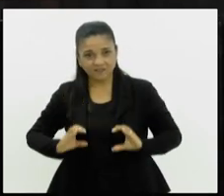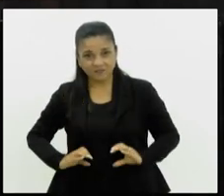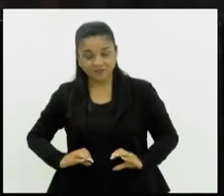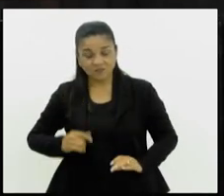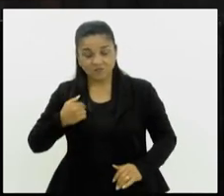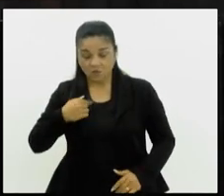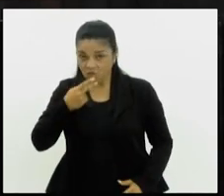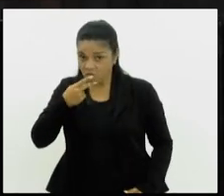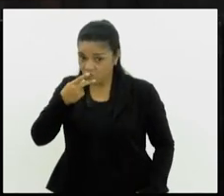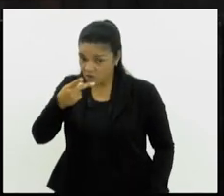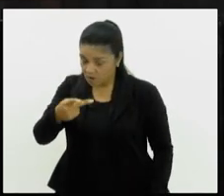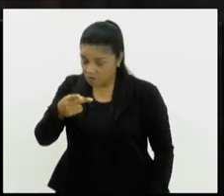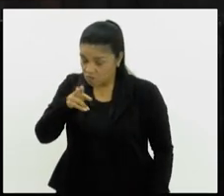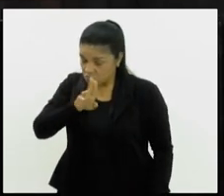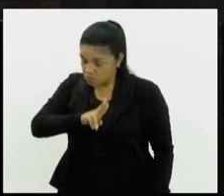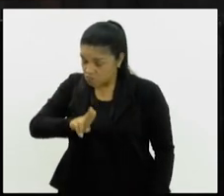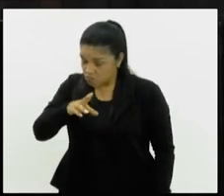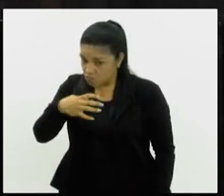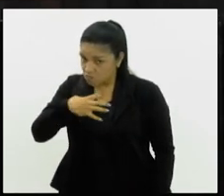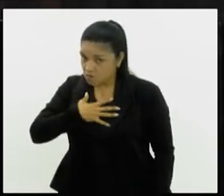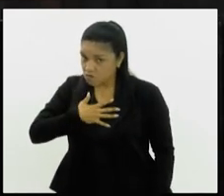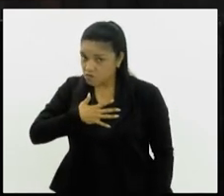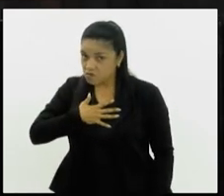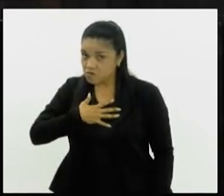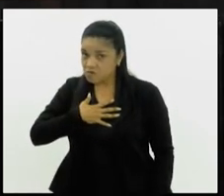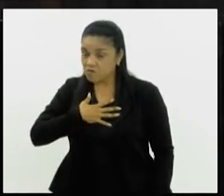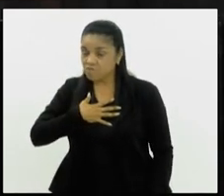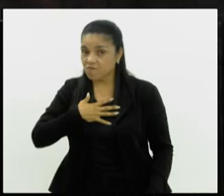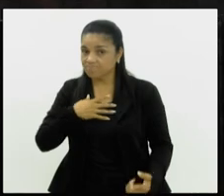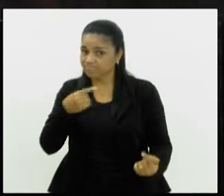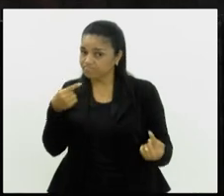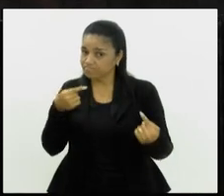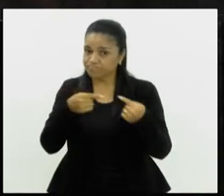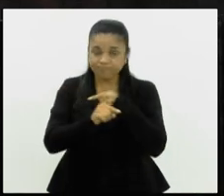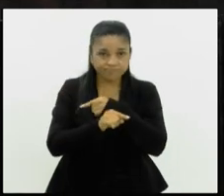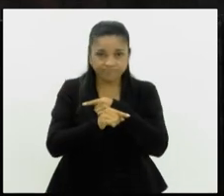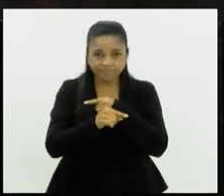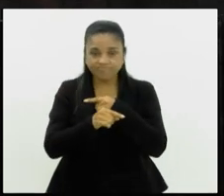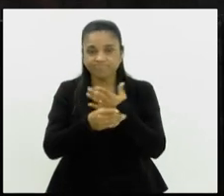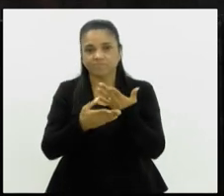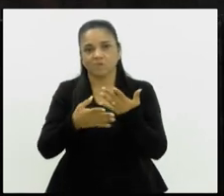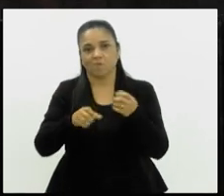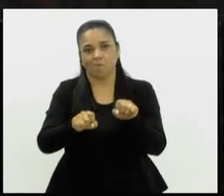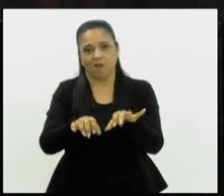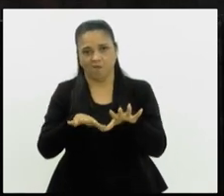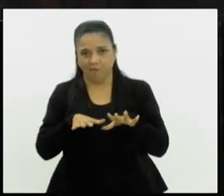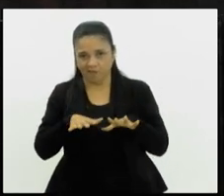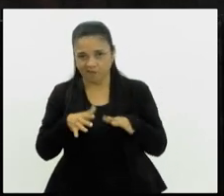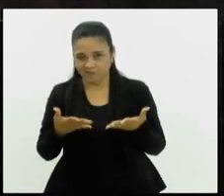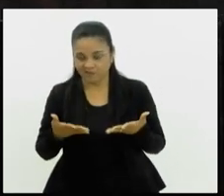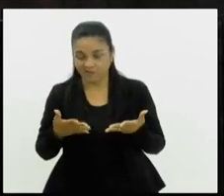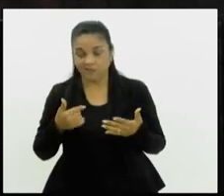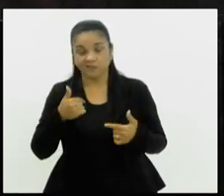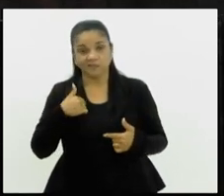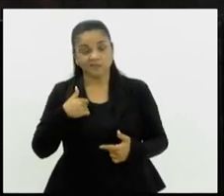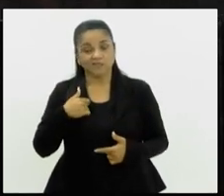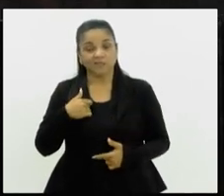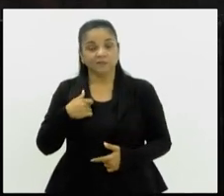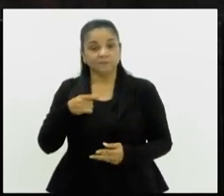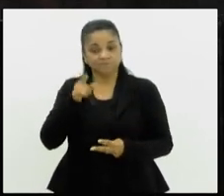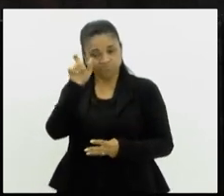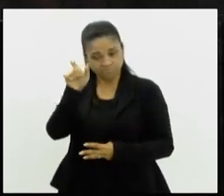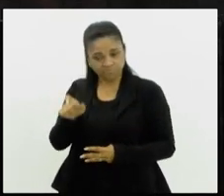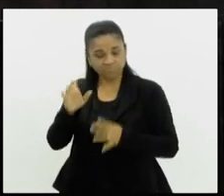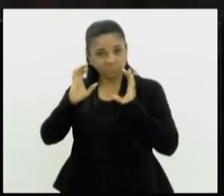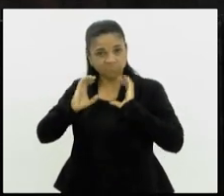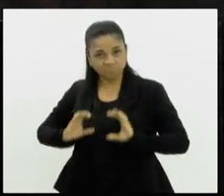usar aqui, Isaías, eu vou ferir o decoro parlamentar. Então, não vou fazer isso. Este cidadão